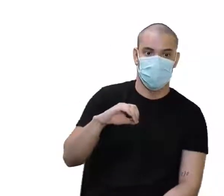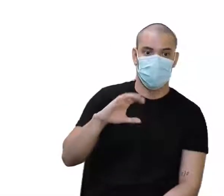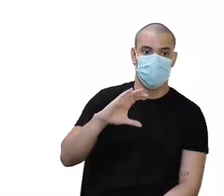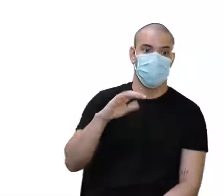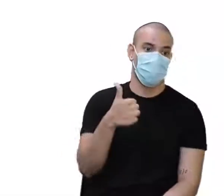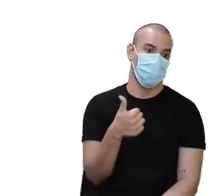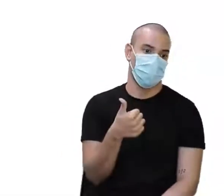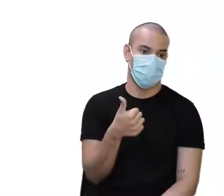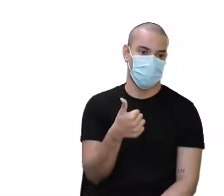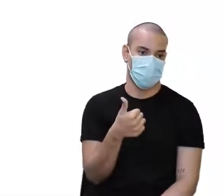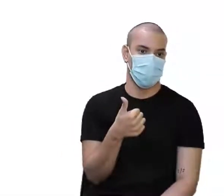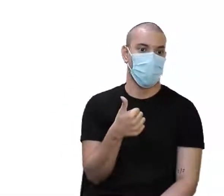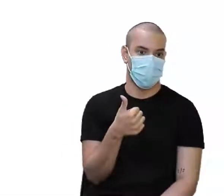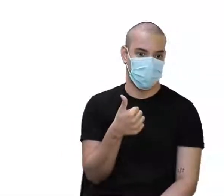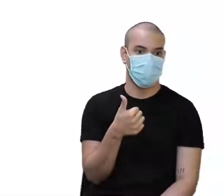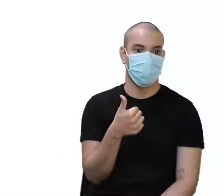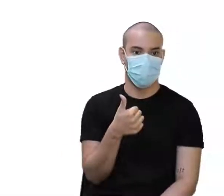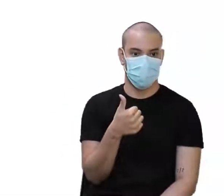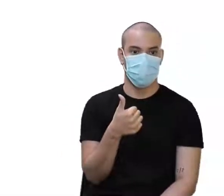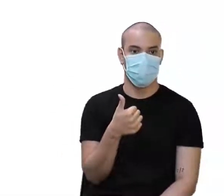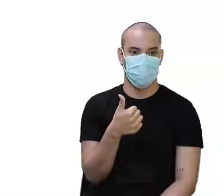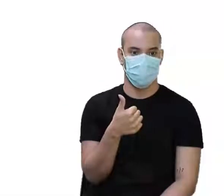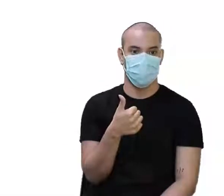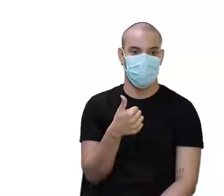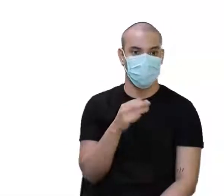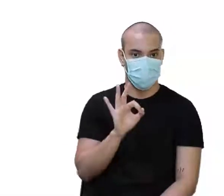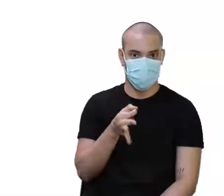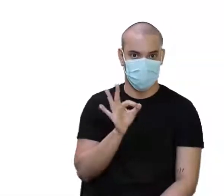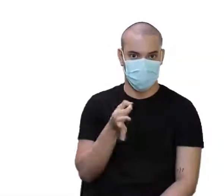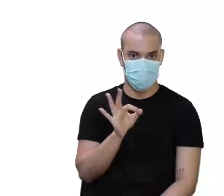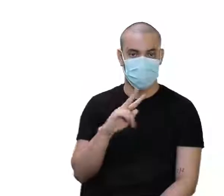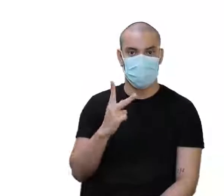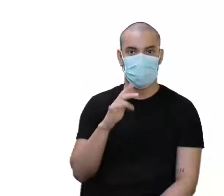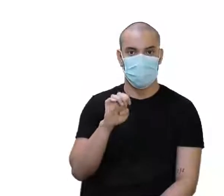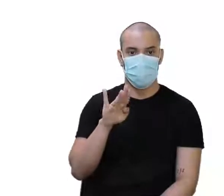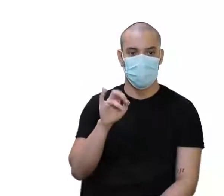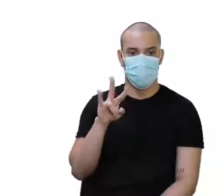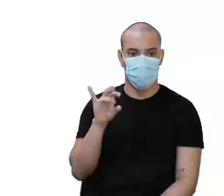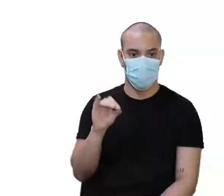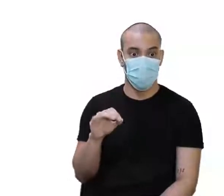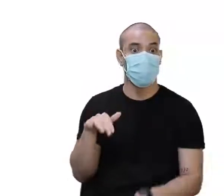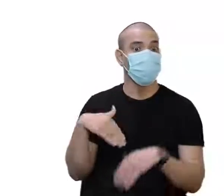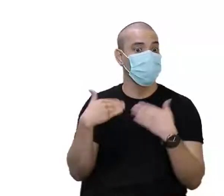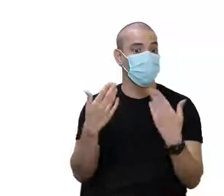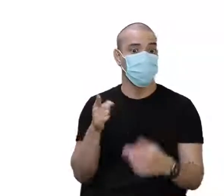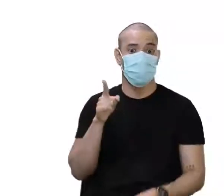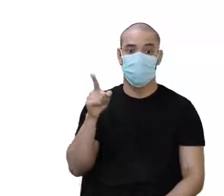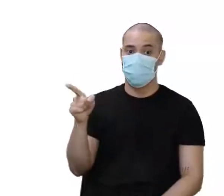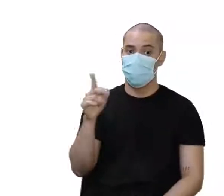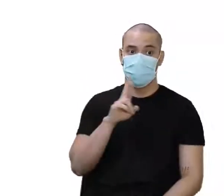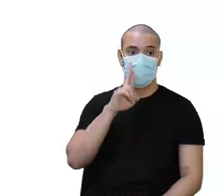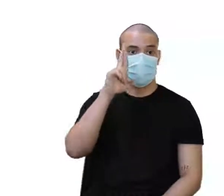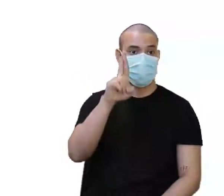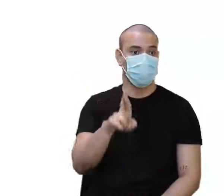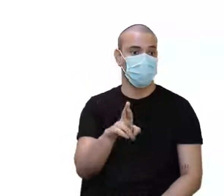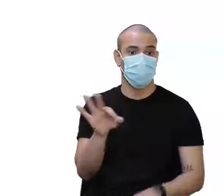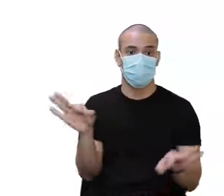do consumidor 1, que é o herbívoro, tá bom? Então tá aí a